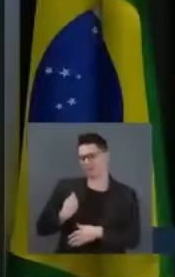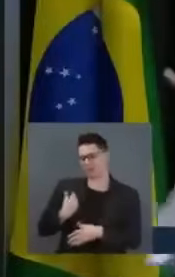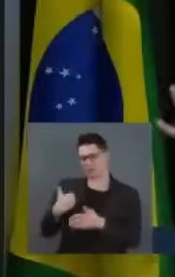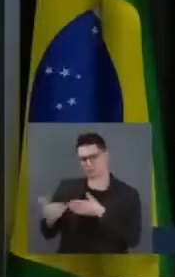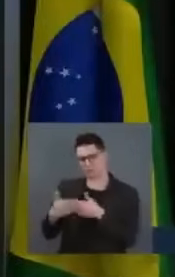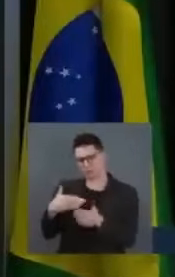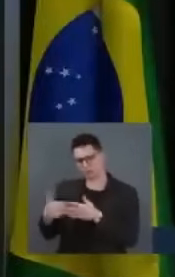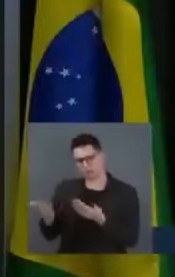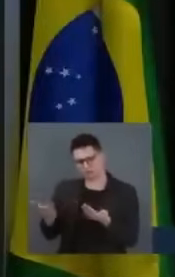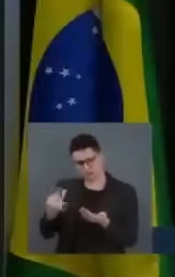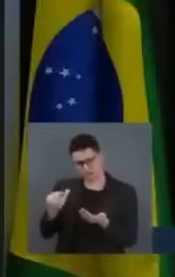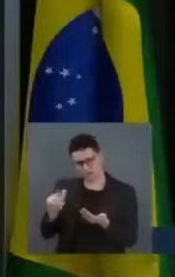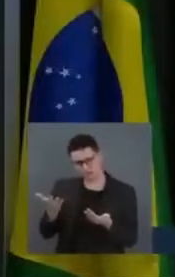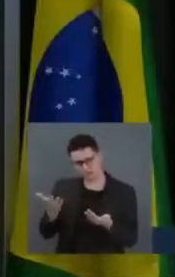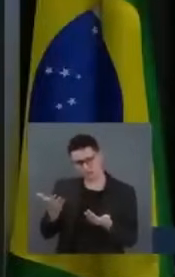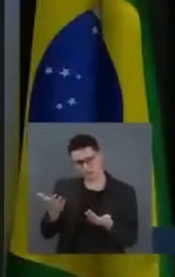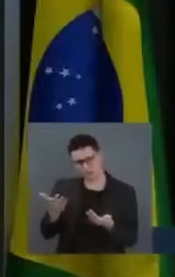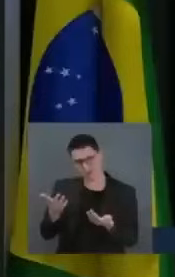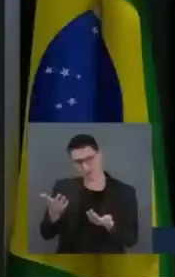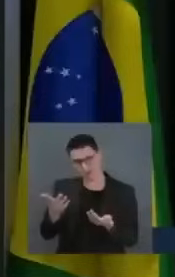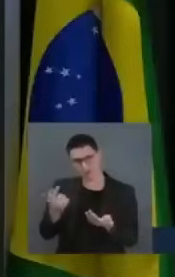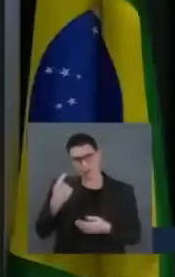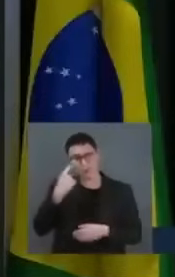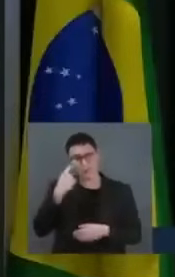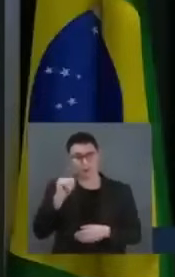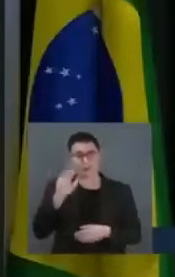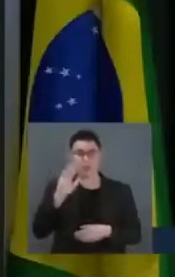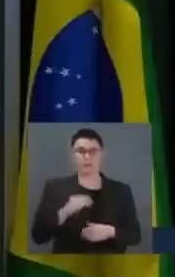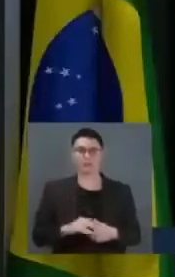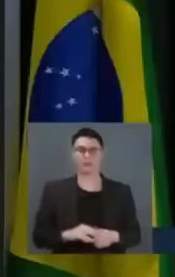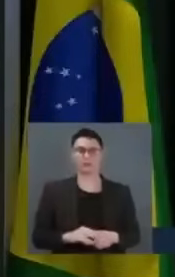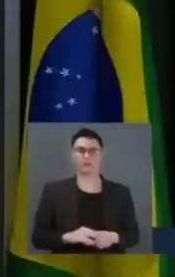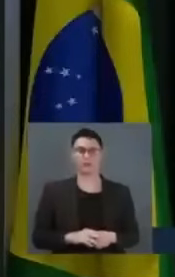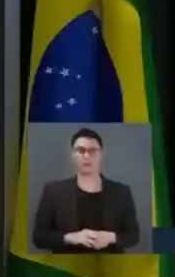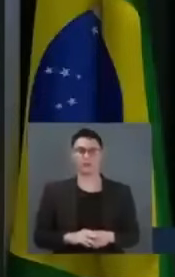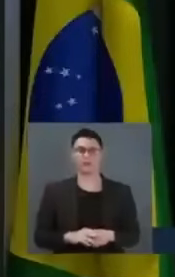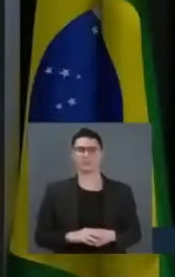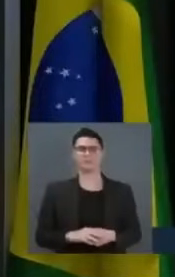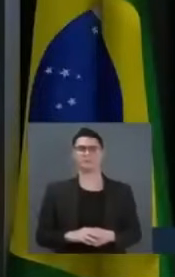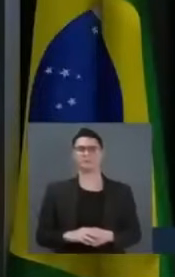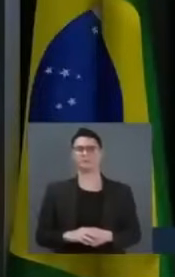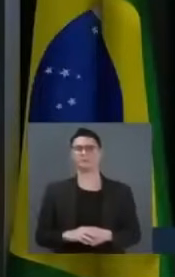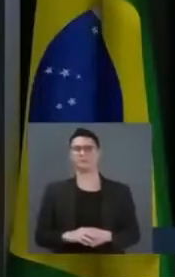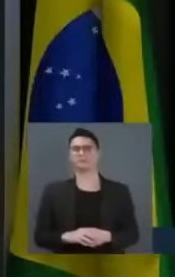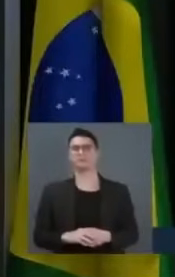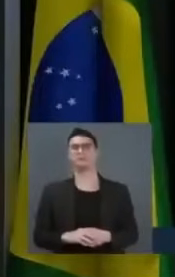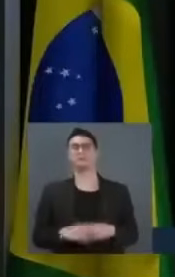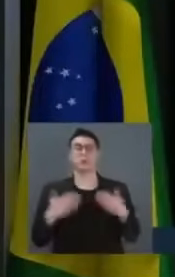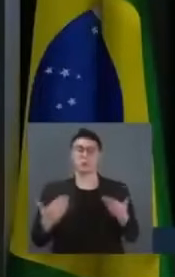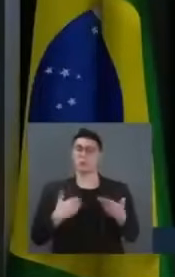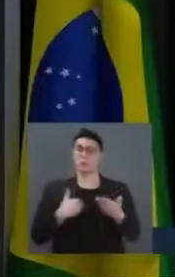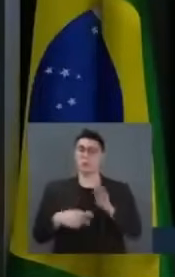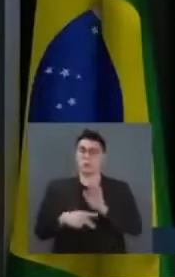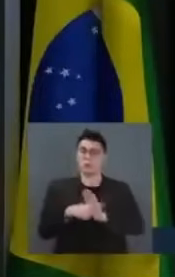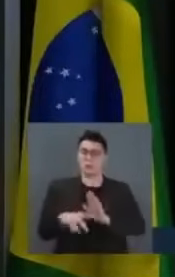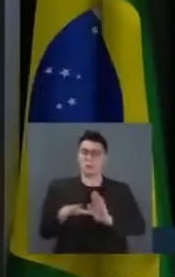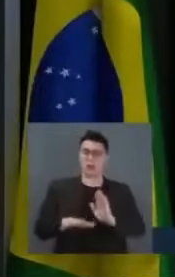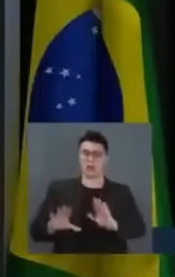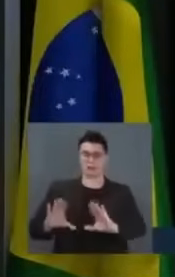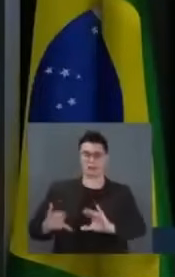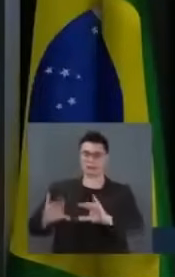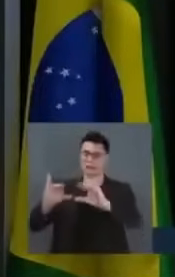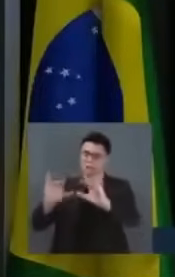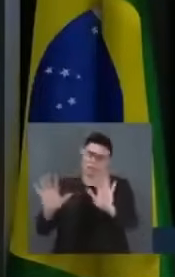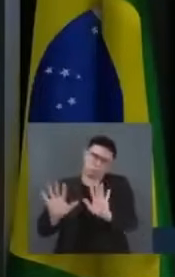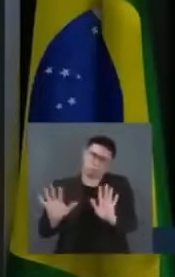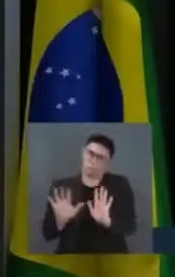4 anos e a vida não importava? E mais, não sou da área da ciência, da área